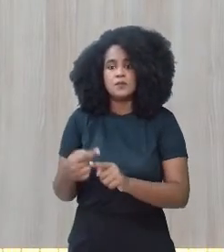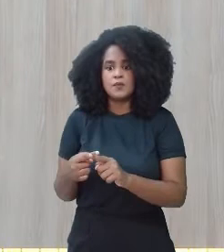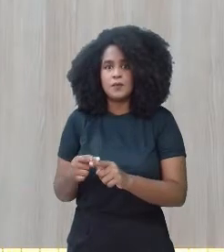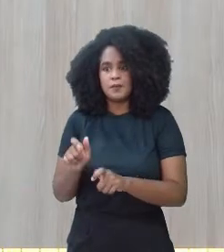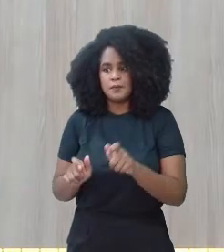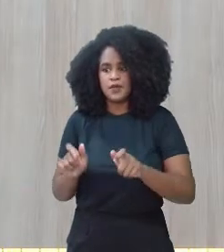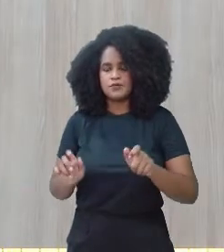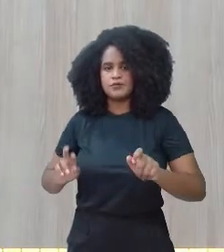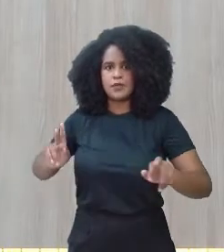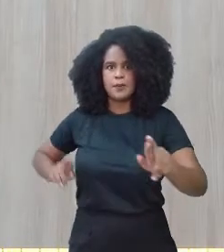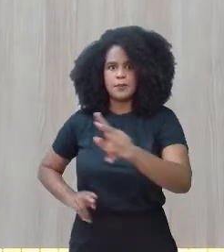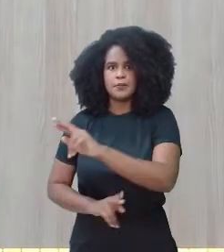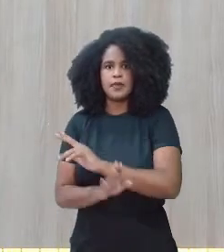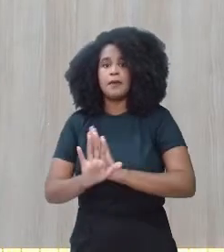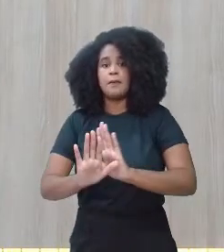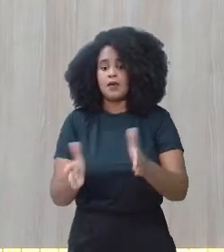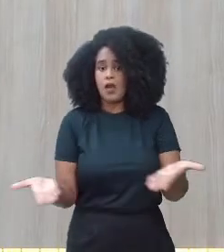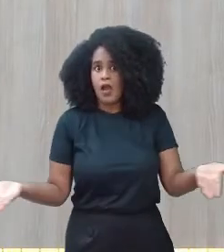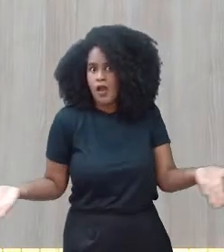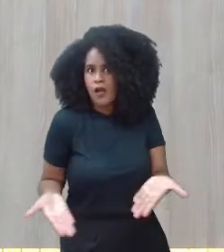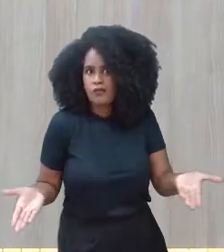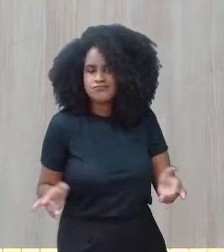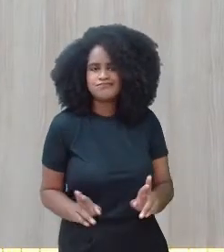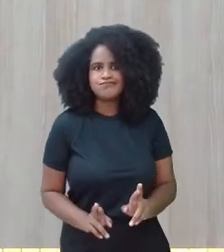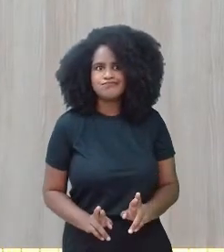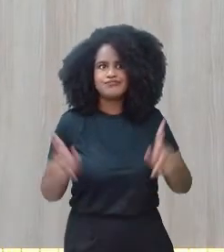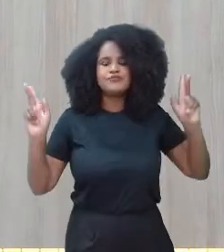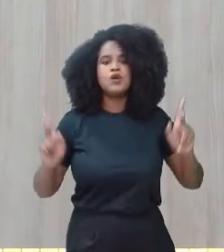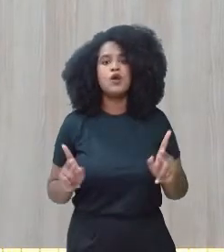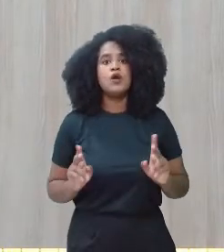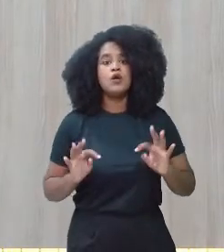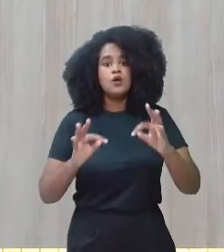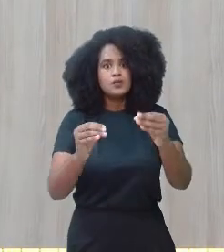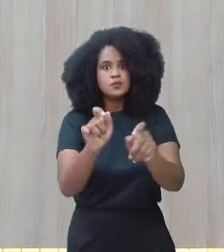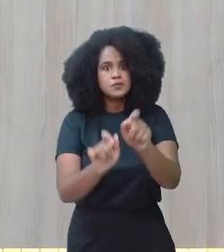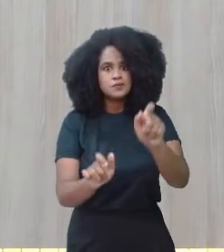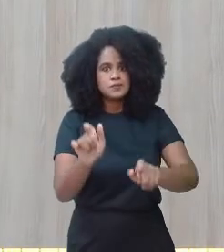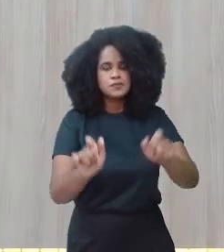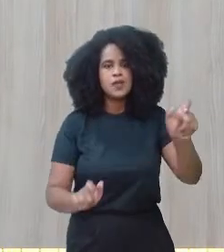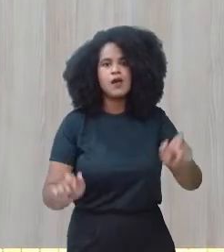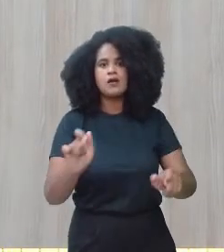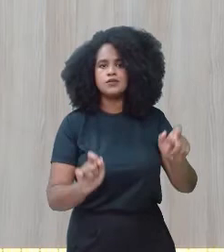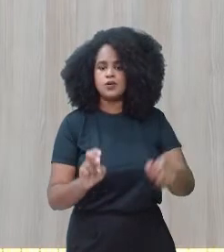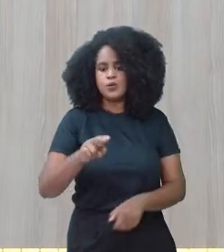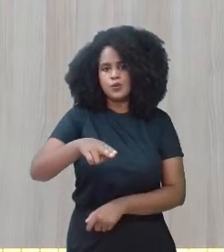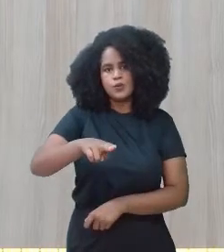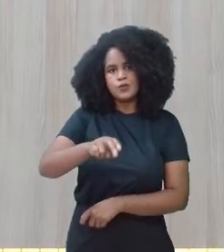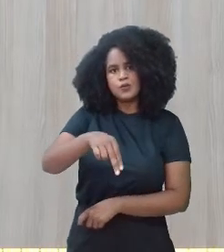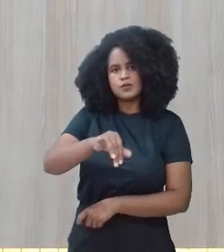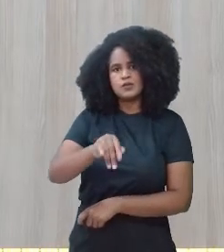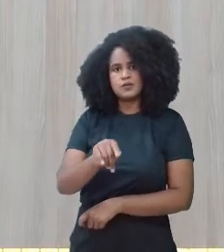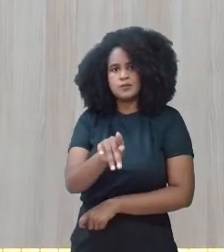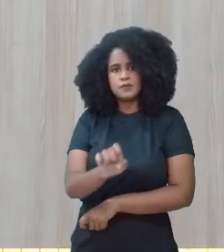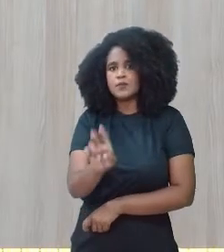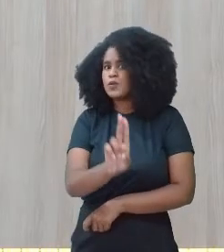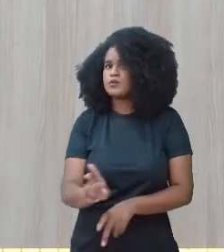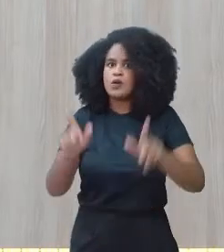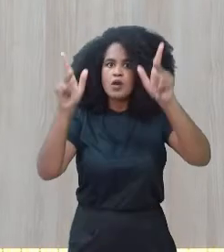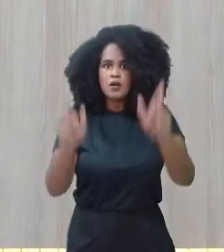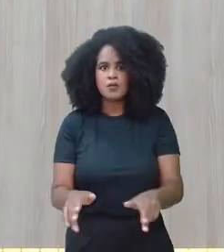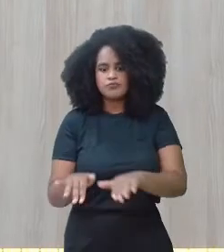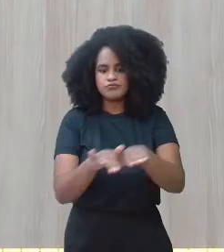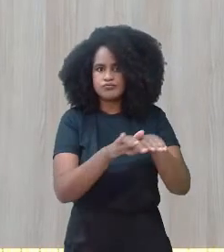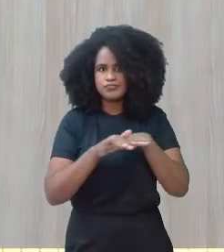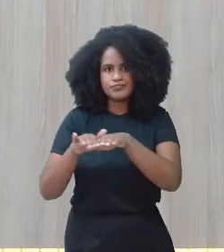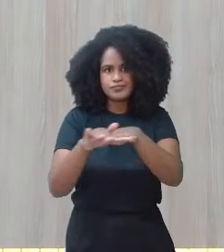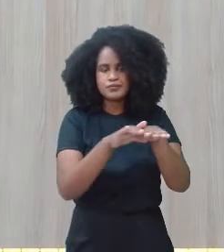diferente. Agora, todo mundo usa a mesma medida. Só que a gente verbaliza, a gente fala essas medidas, e agora a gente vai estudar como